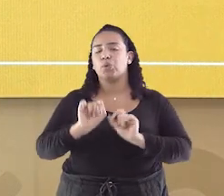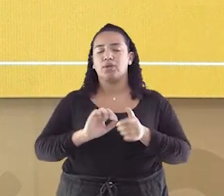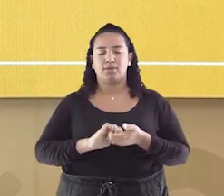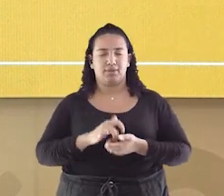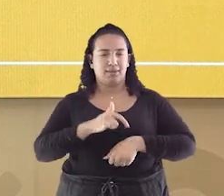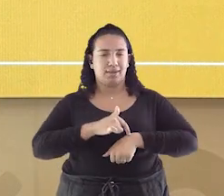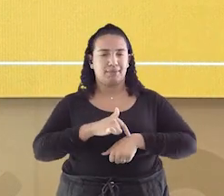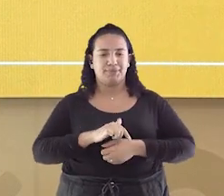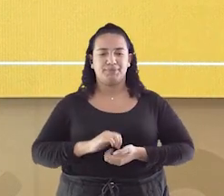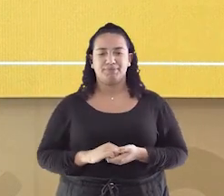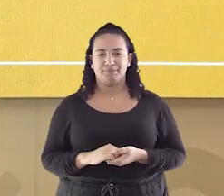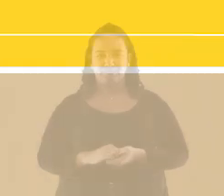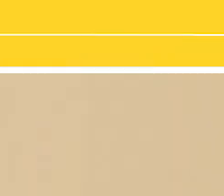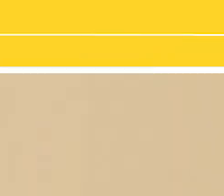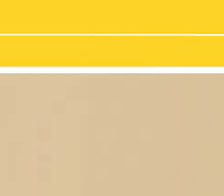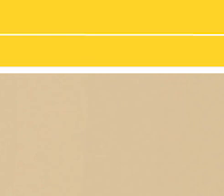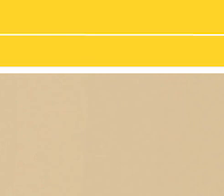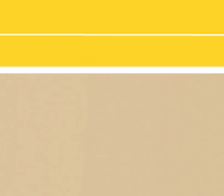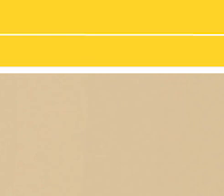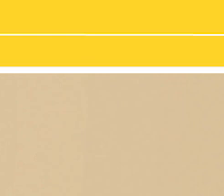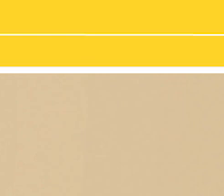folclore. Tempo para vocês.